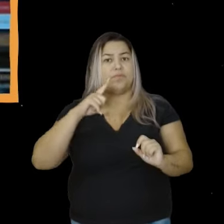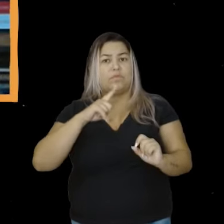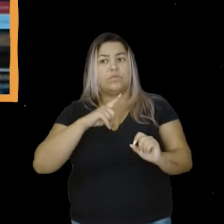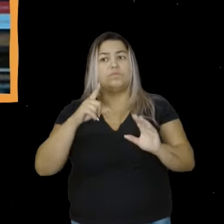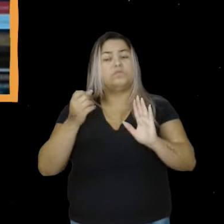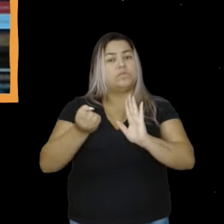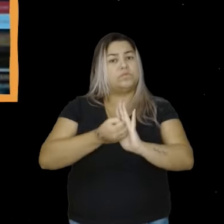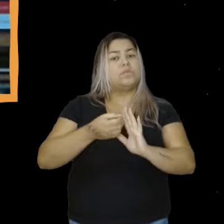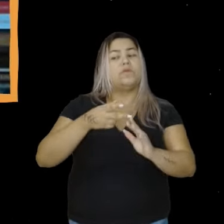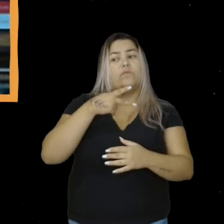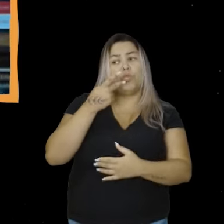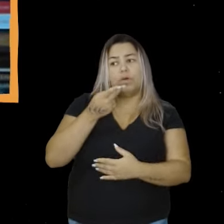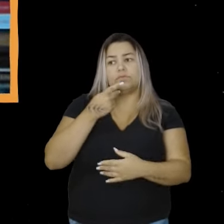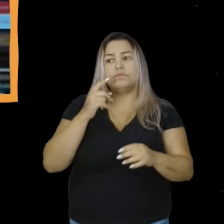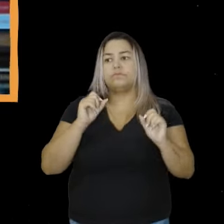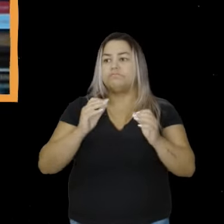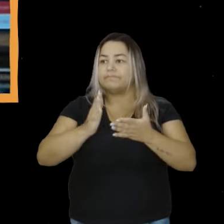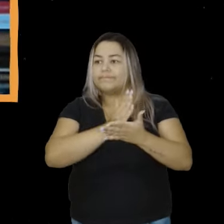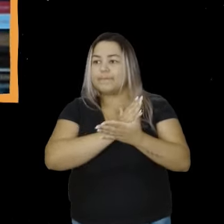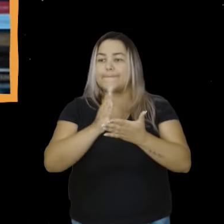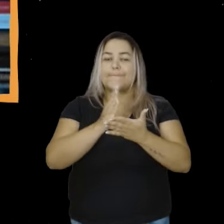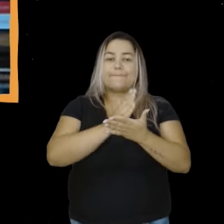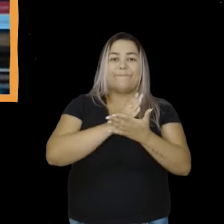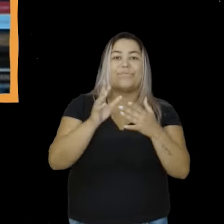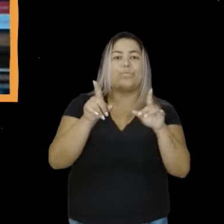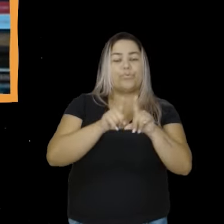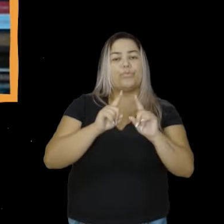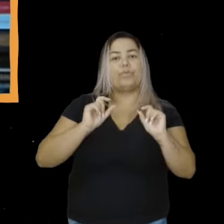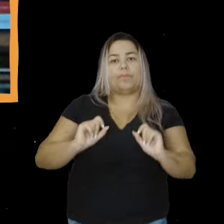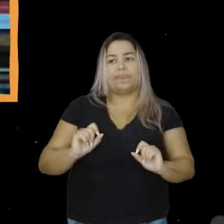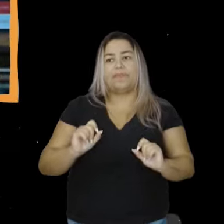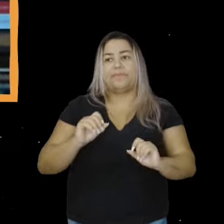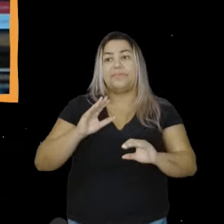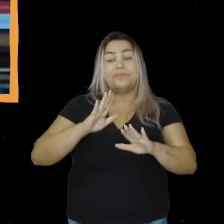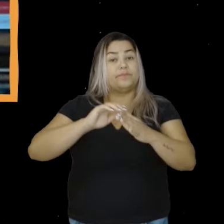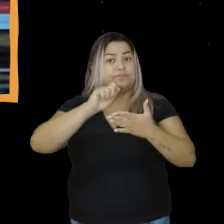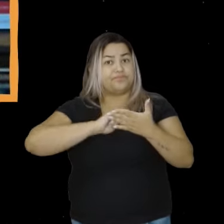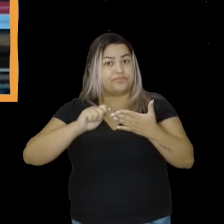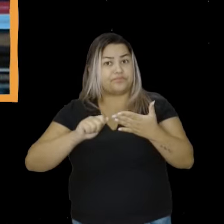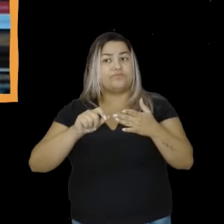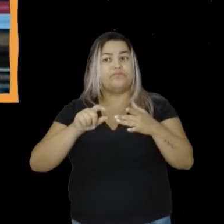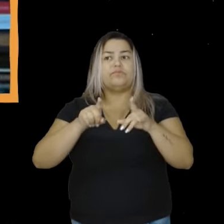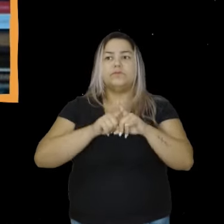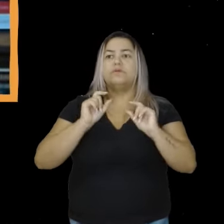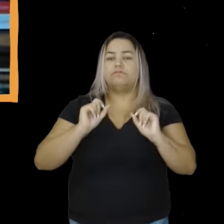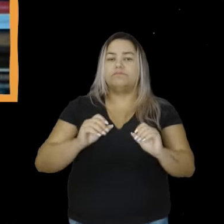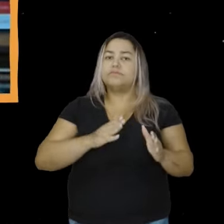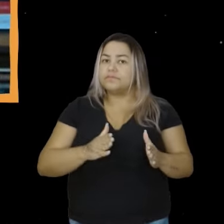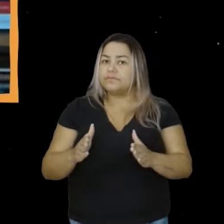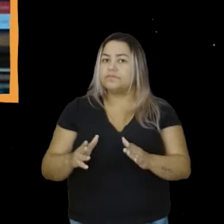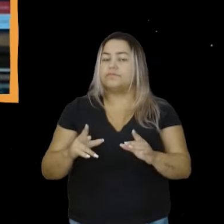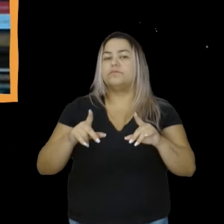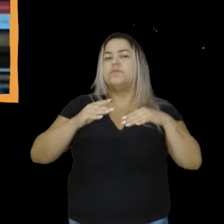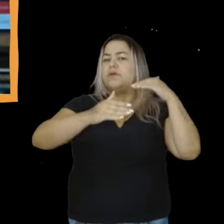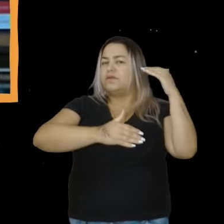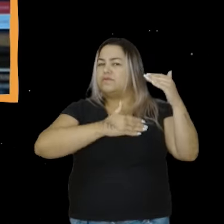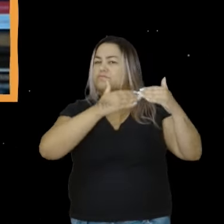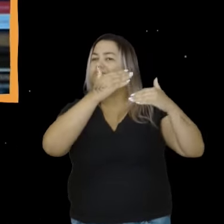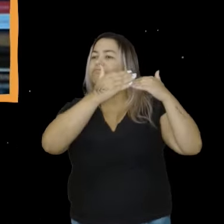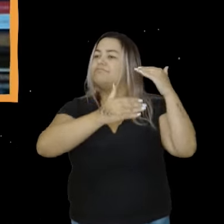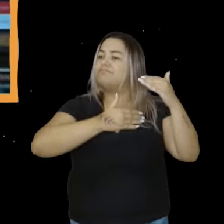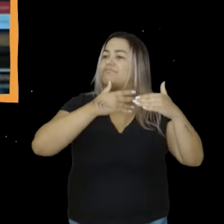posição criticando em alguns aspectos o texto constitucional, mas assinando, e esse processo que vem se desenrolando,